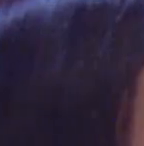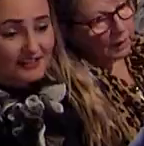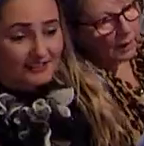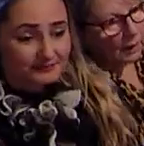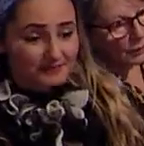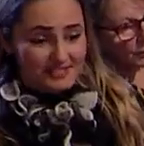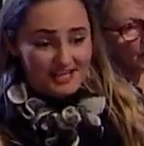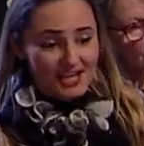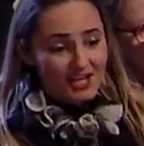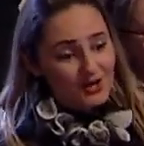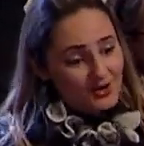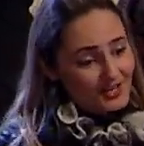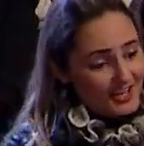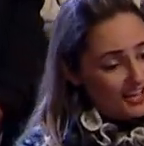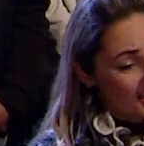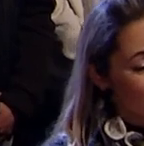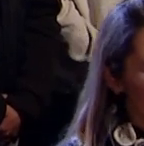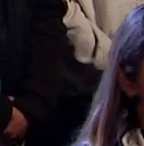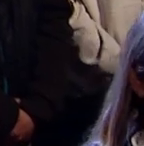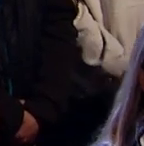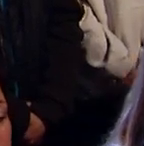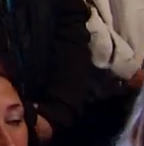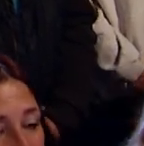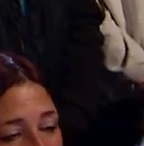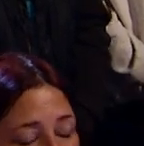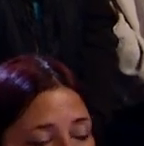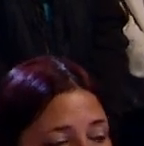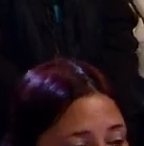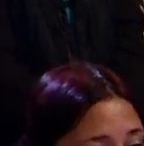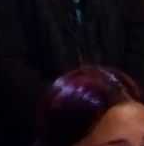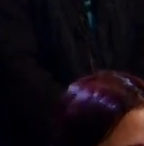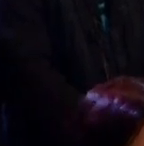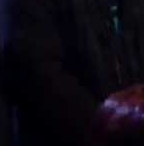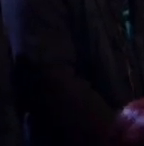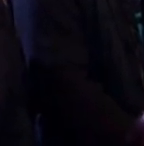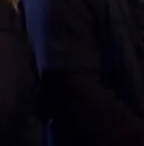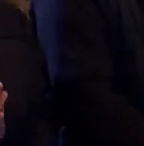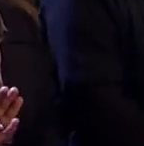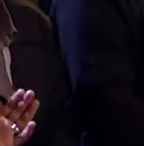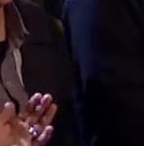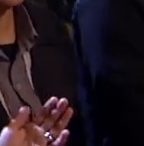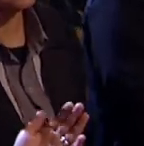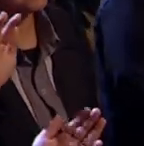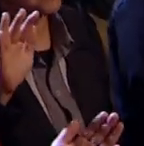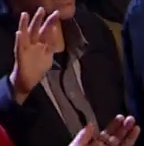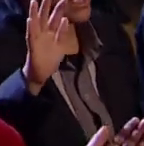renovará. O Senhor renovará.